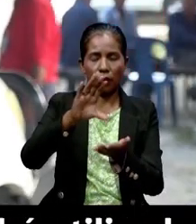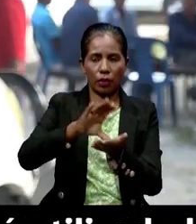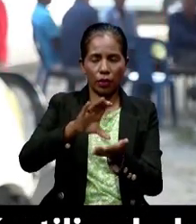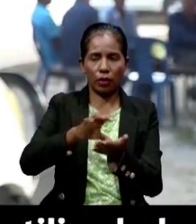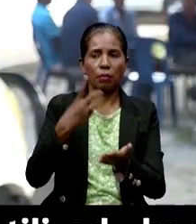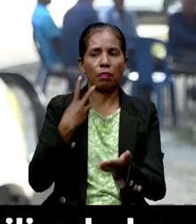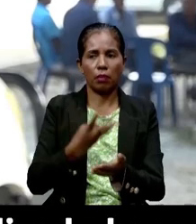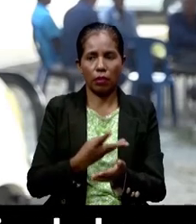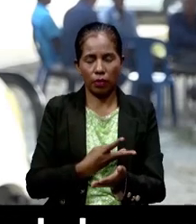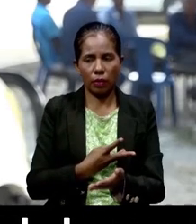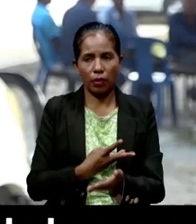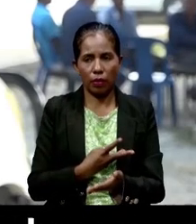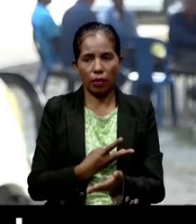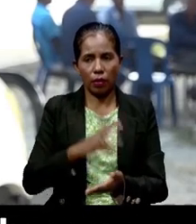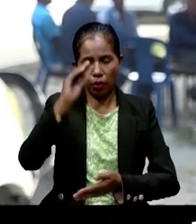tenha,